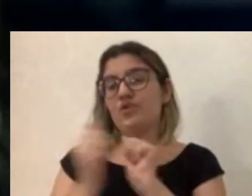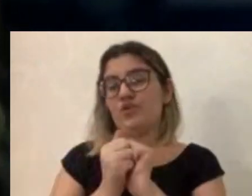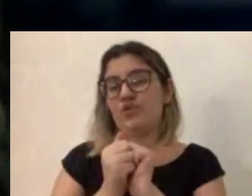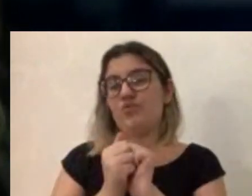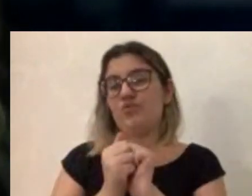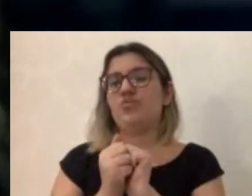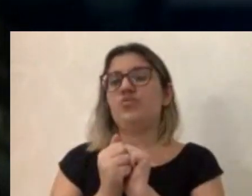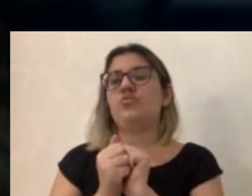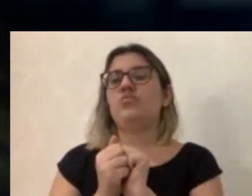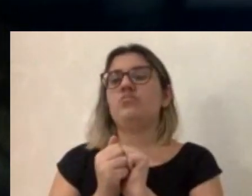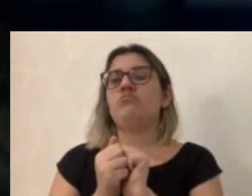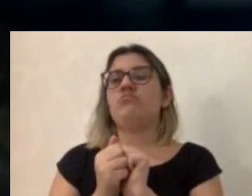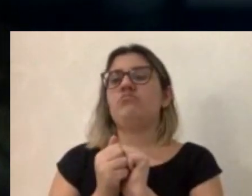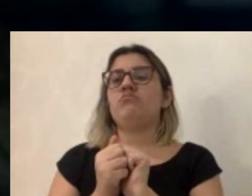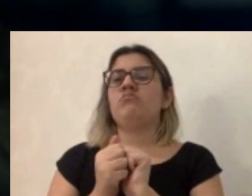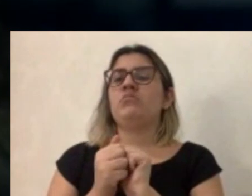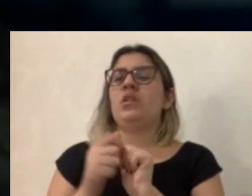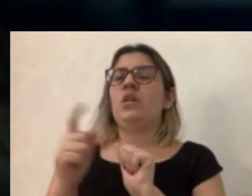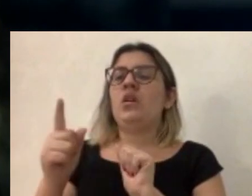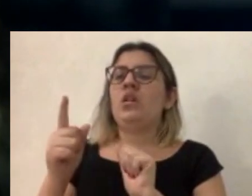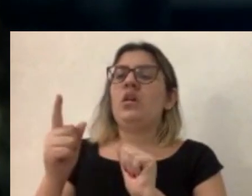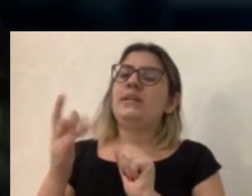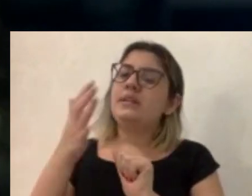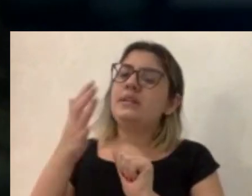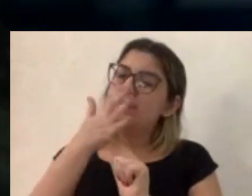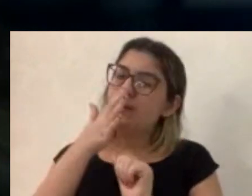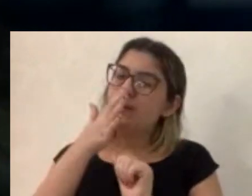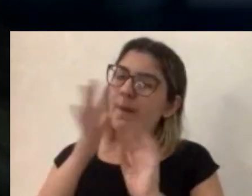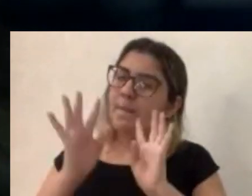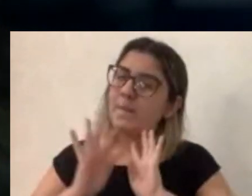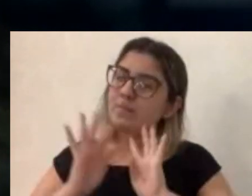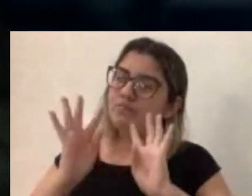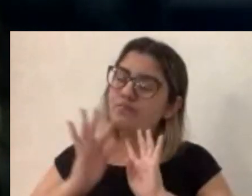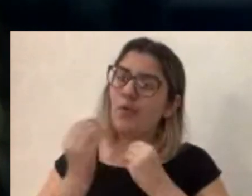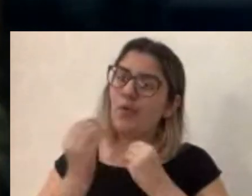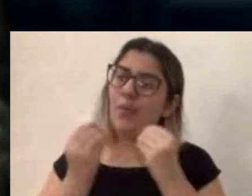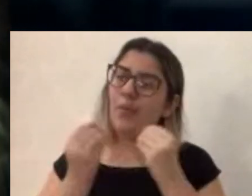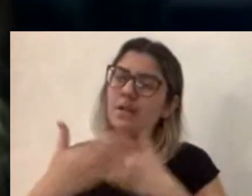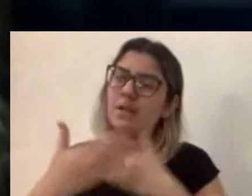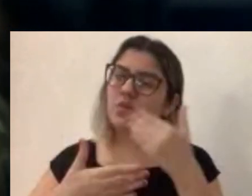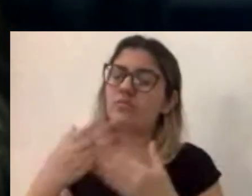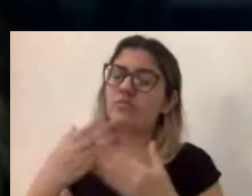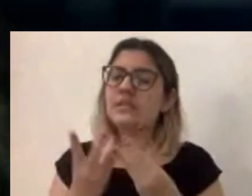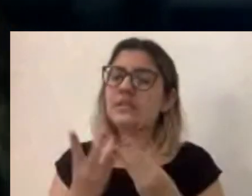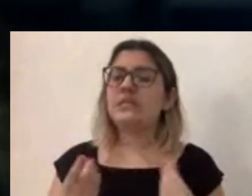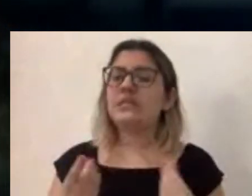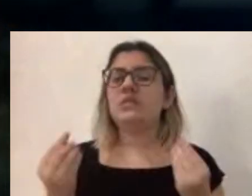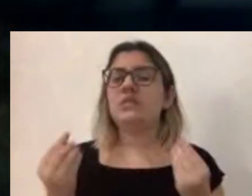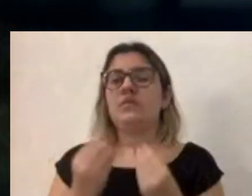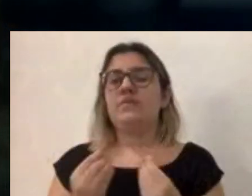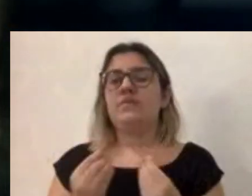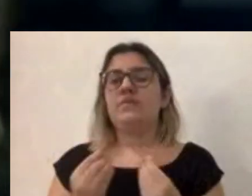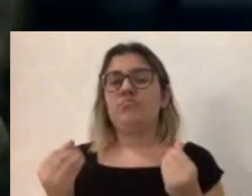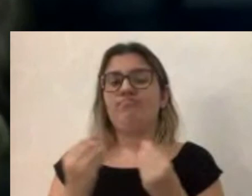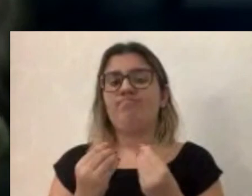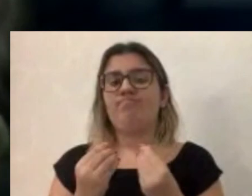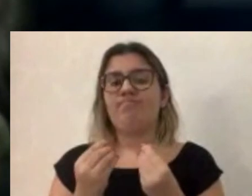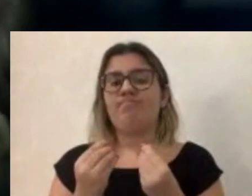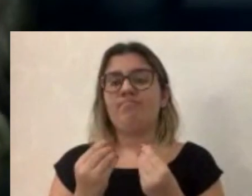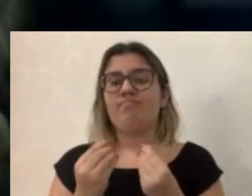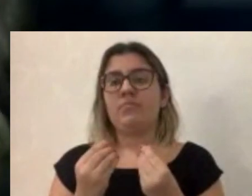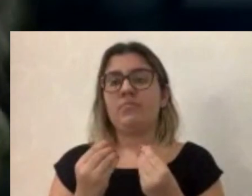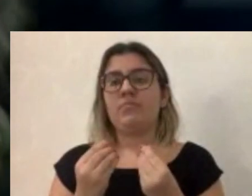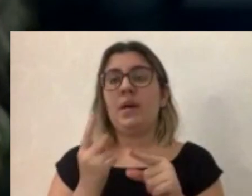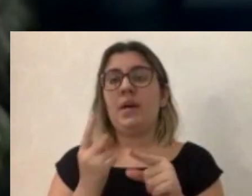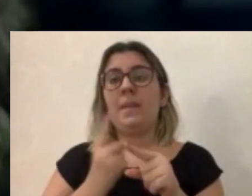Joaquim também, que tem colado junto dessa pauta, tem escutado, tem ficado atento mesmo a esse percurso de sensibilidade